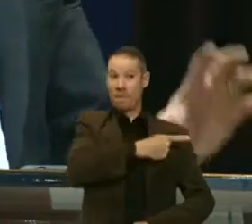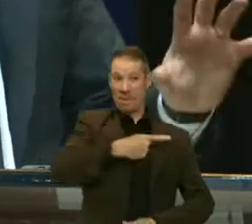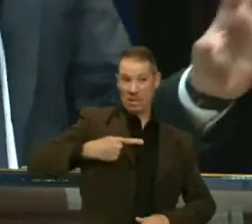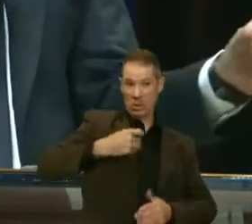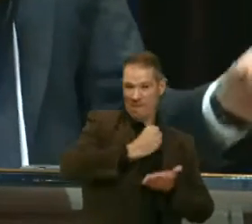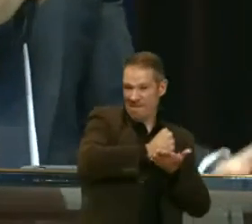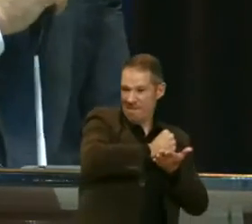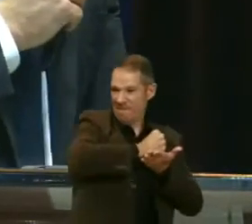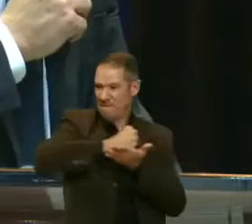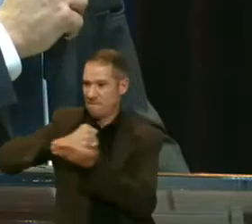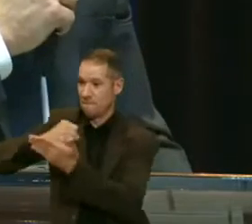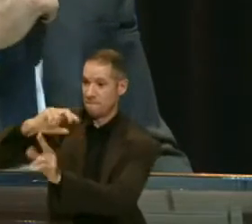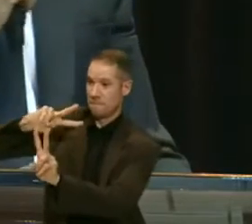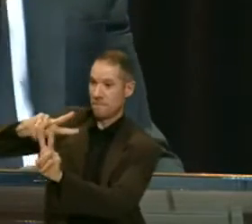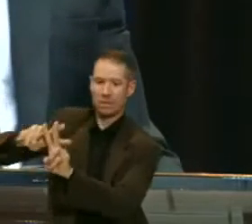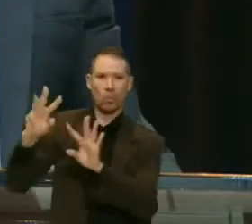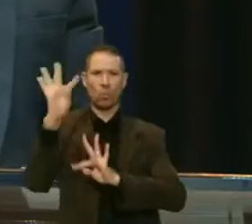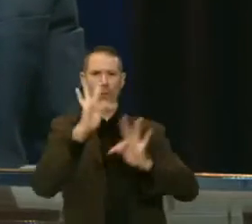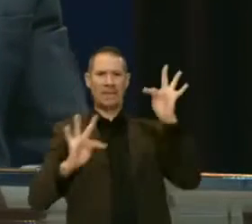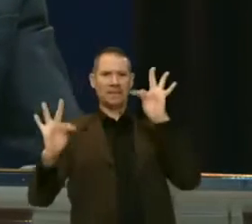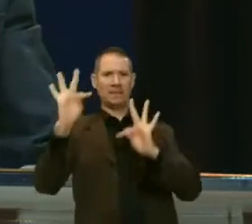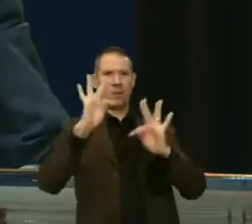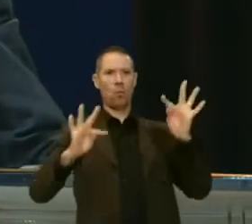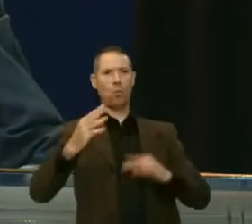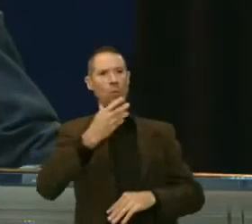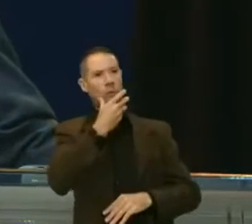E é muito interessante o testemunho daquele homem,